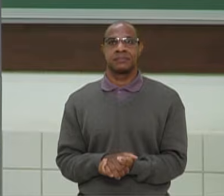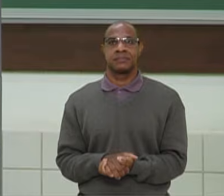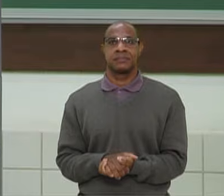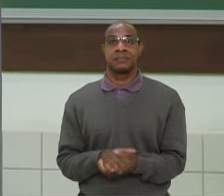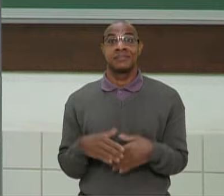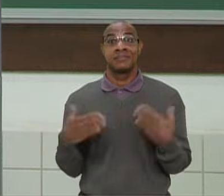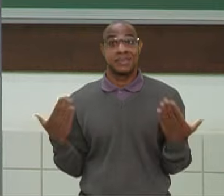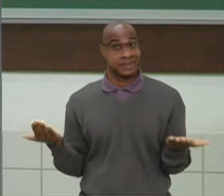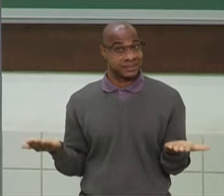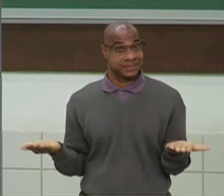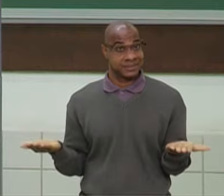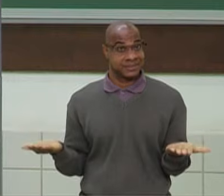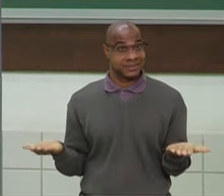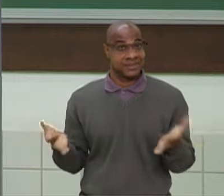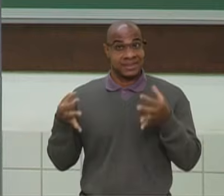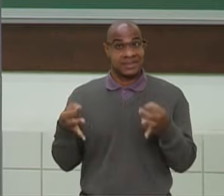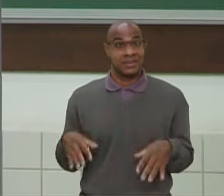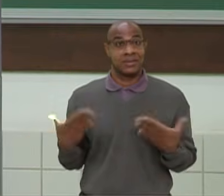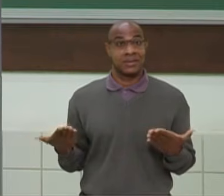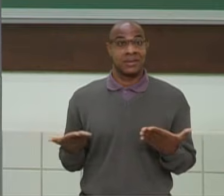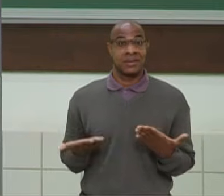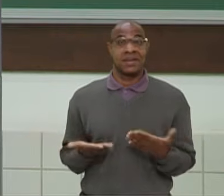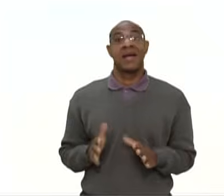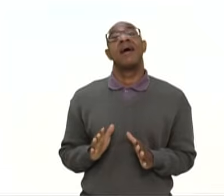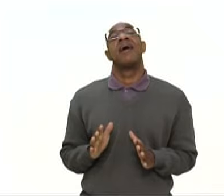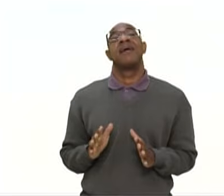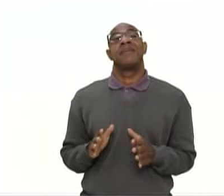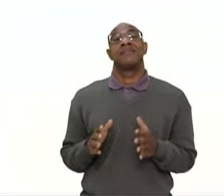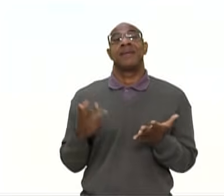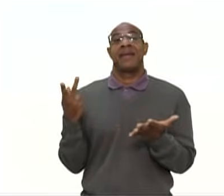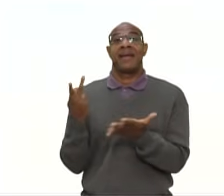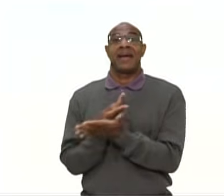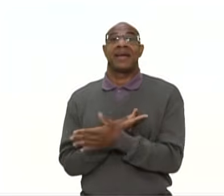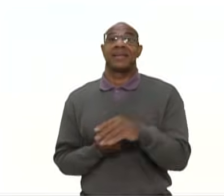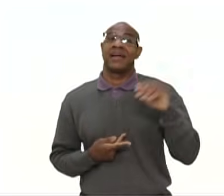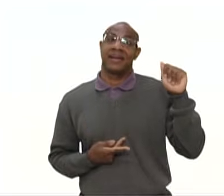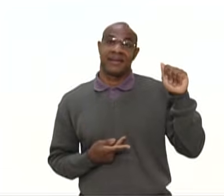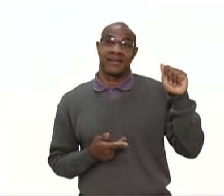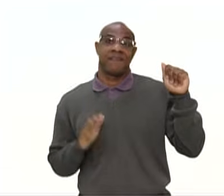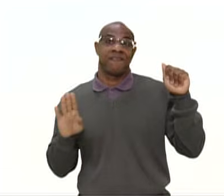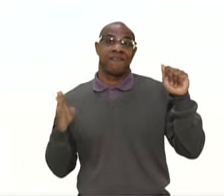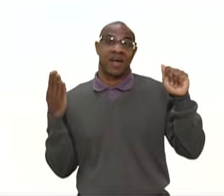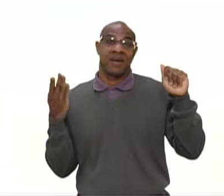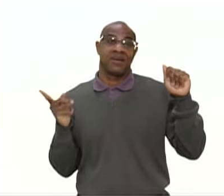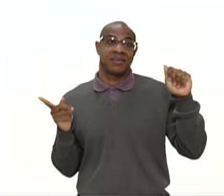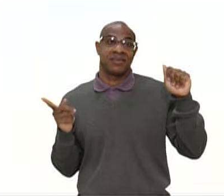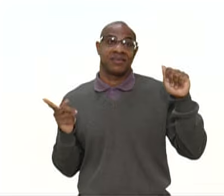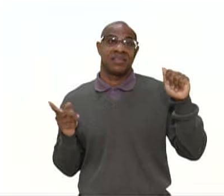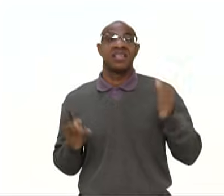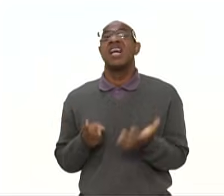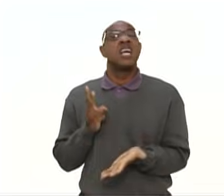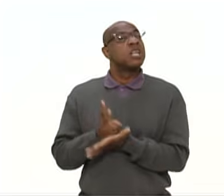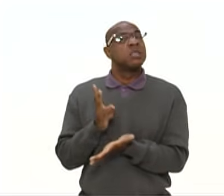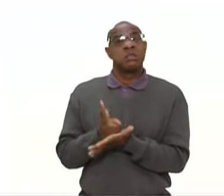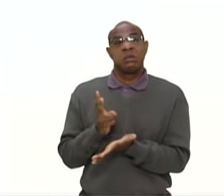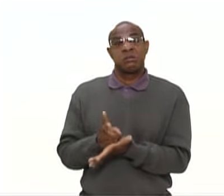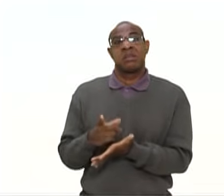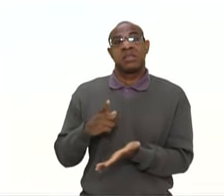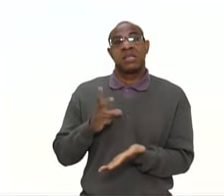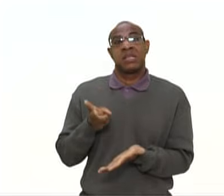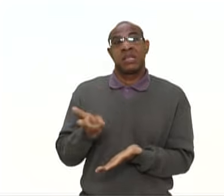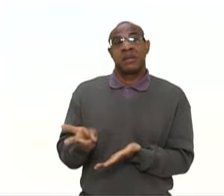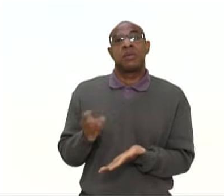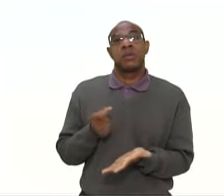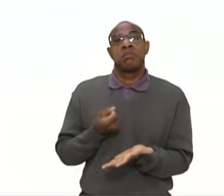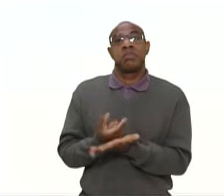E aí, a afirmação é falsa, né? Então, tá dizendo ali que esteve desde sempre na sociedade, essa tal